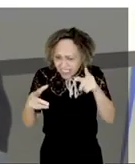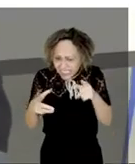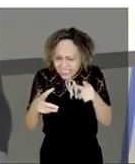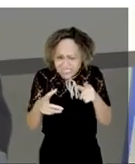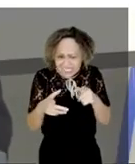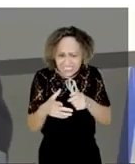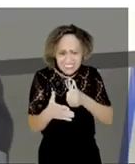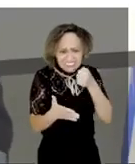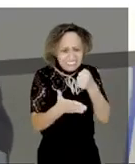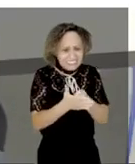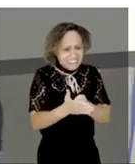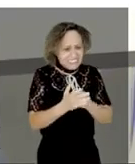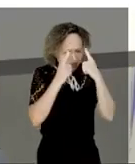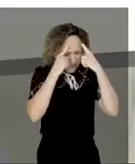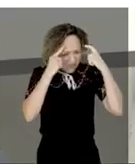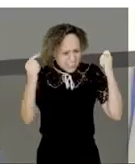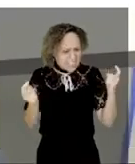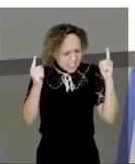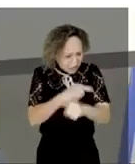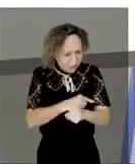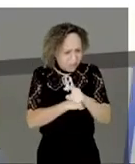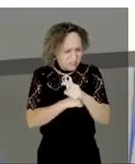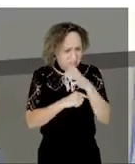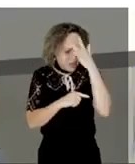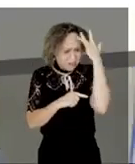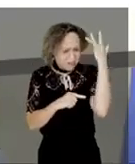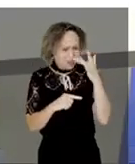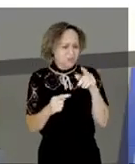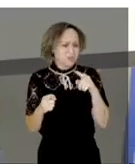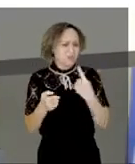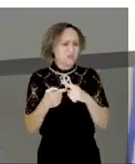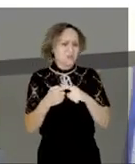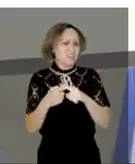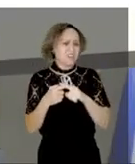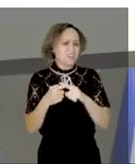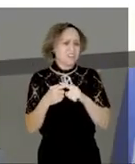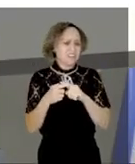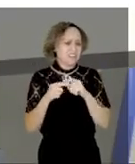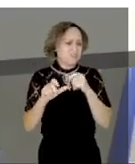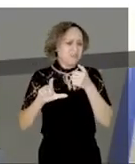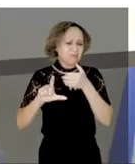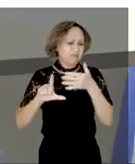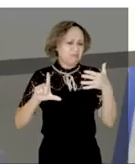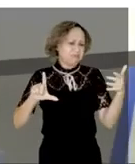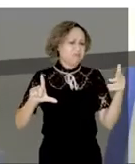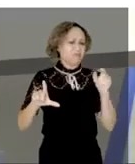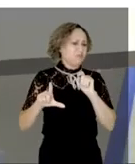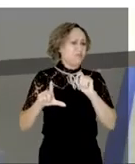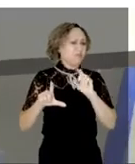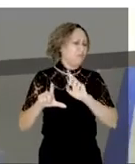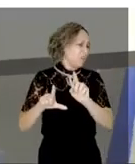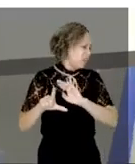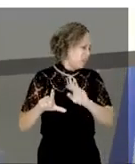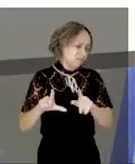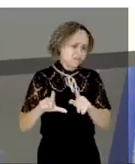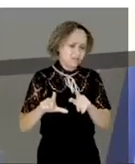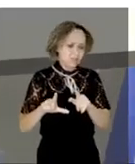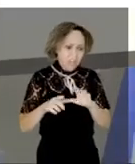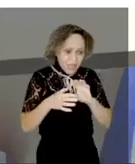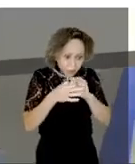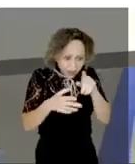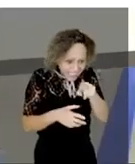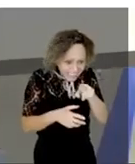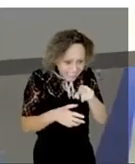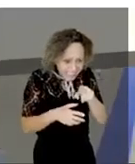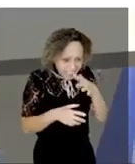Não é democracia os assassinatos de Marielle Franco, de Anderson Gomes, Chico Mendes, Strang e tantos